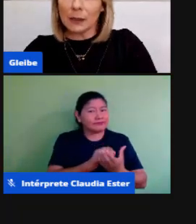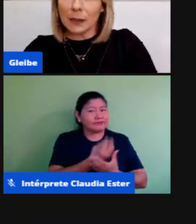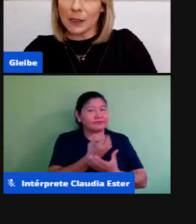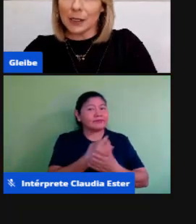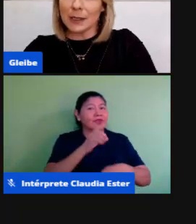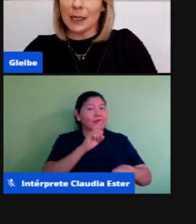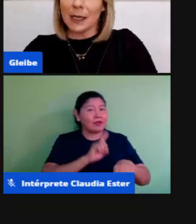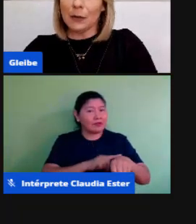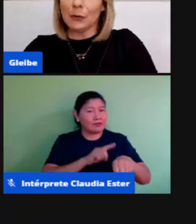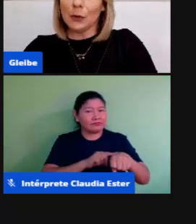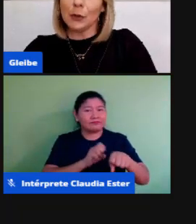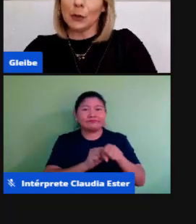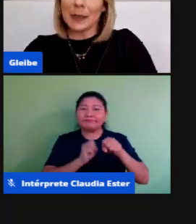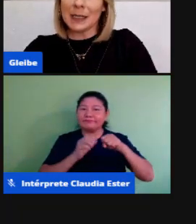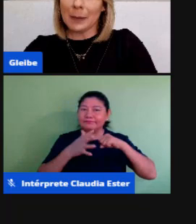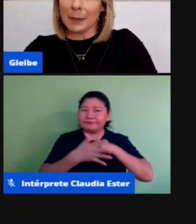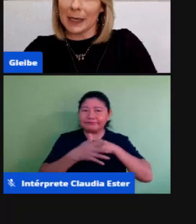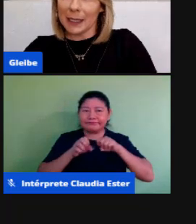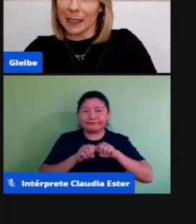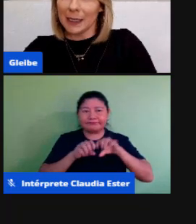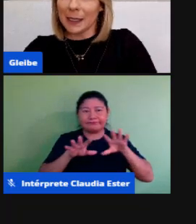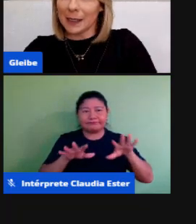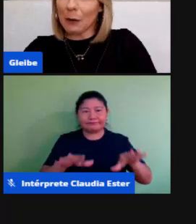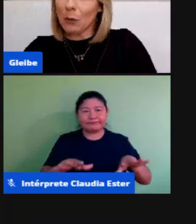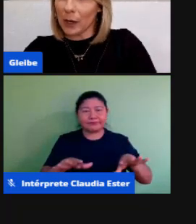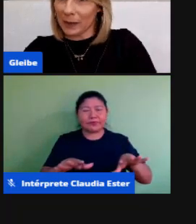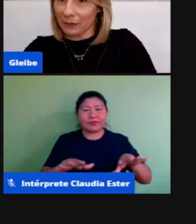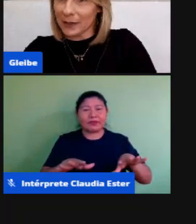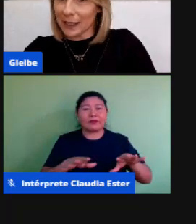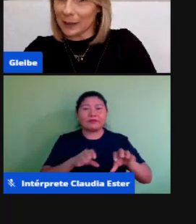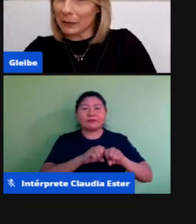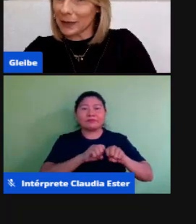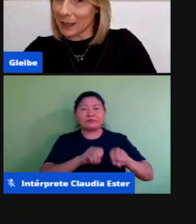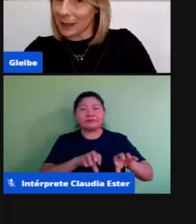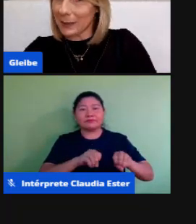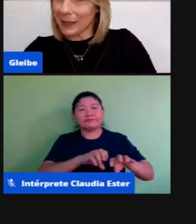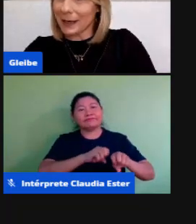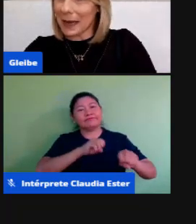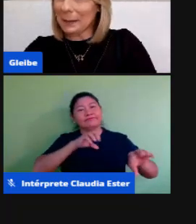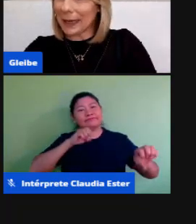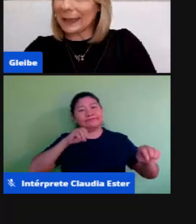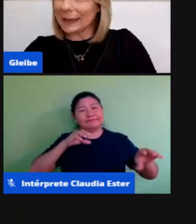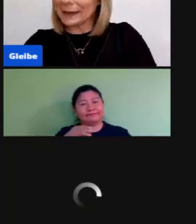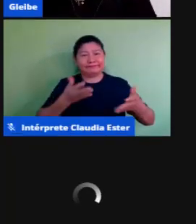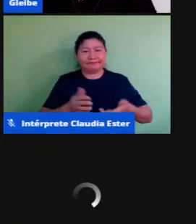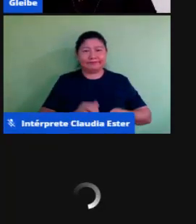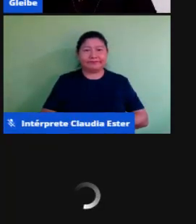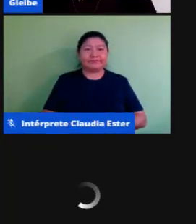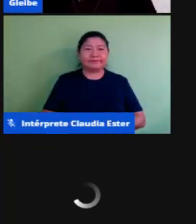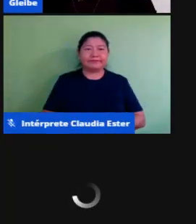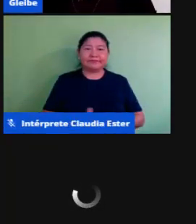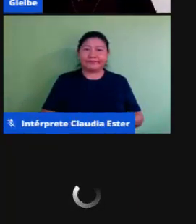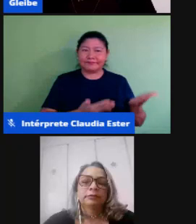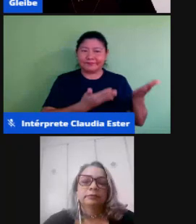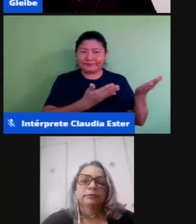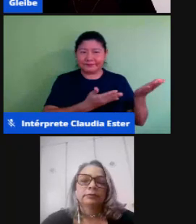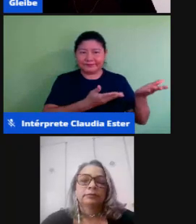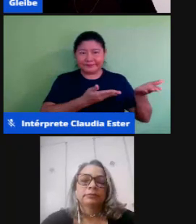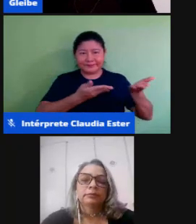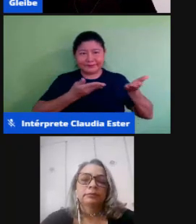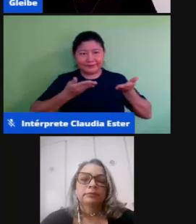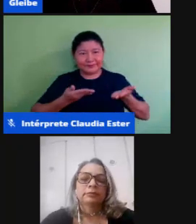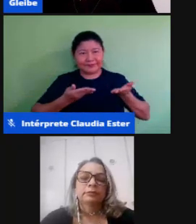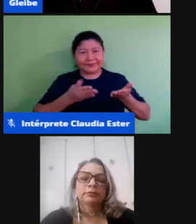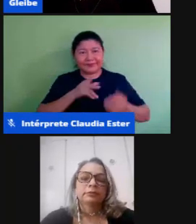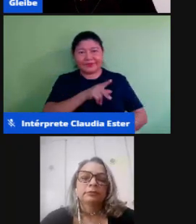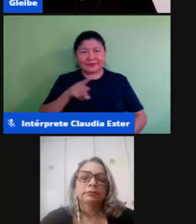que antes, eu vou passar para a Marli, dar um oi para vocês saberem quem é a Marli, tá bom? Vocês até já conhecem,